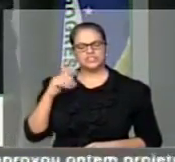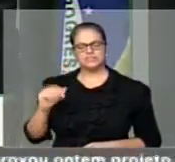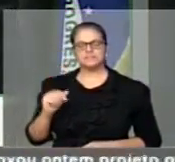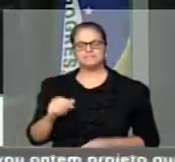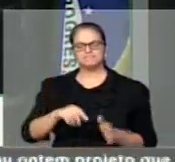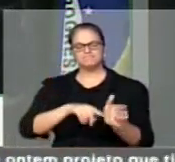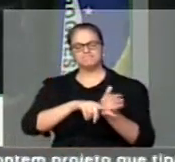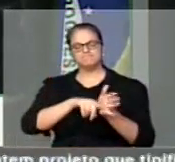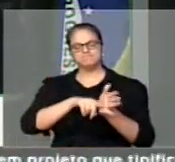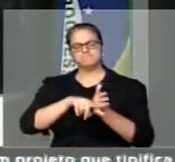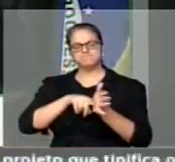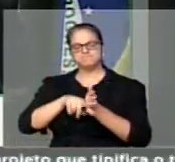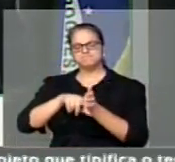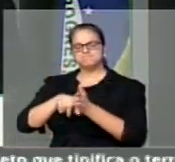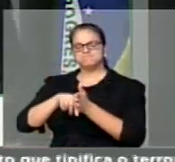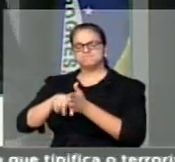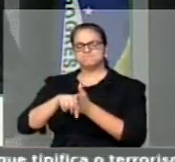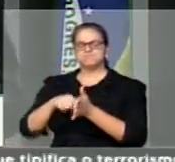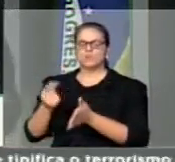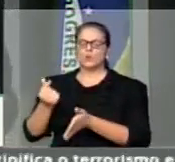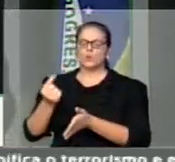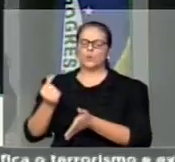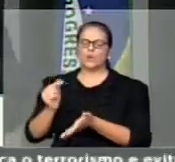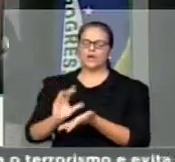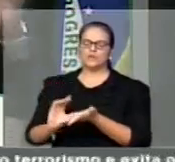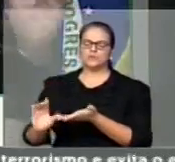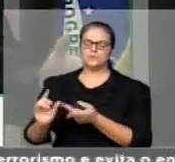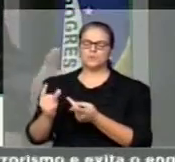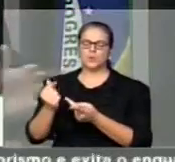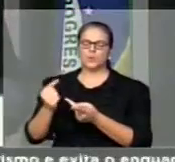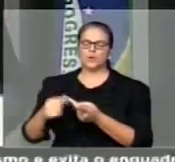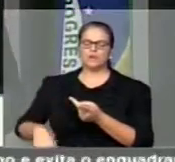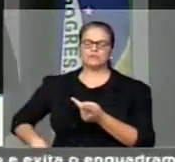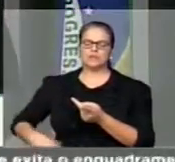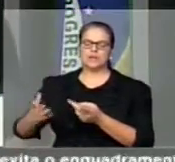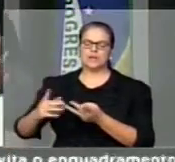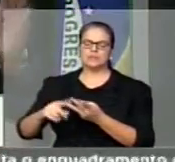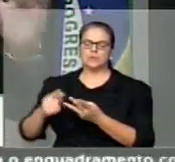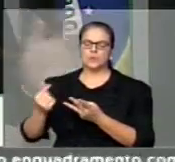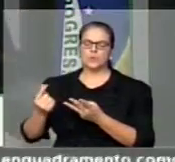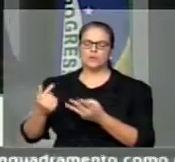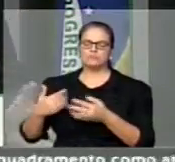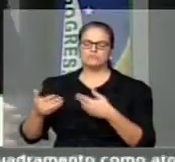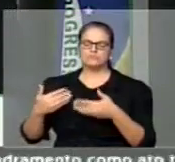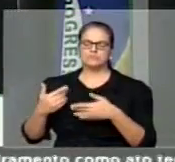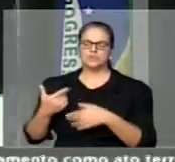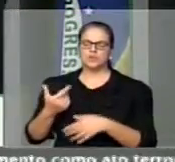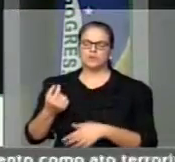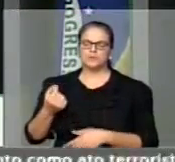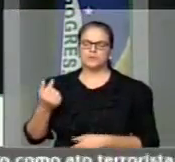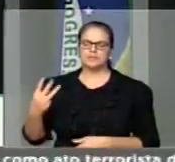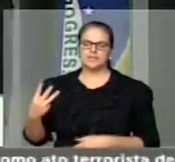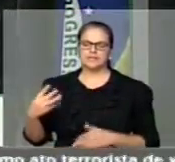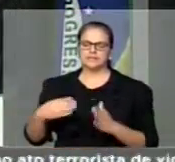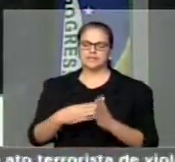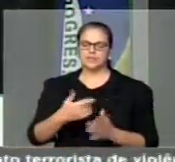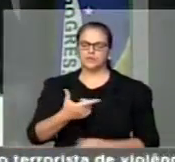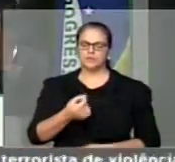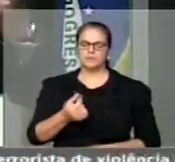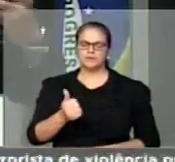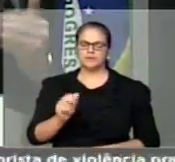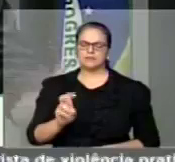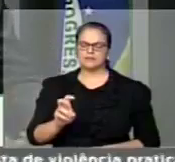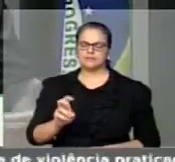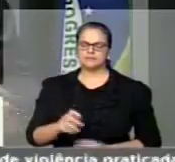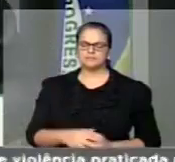quanto foi aplicado pelo banco, investigar, entre o período compreendido de 2003 a 2015,